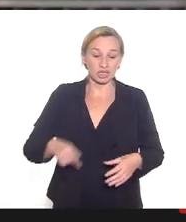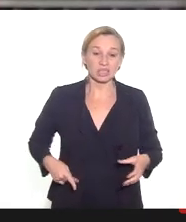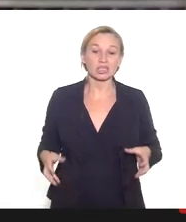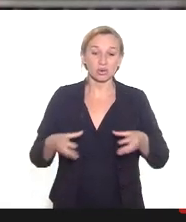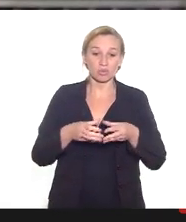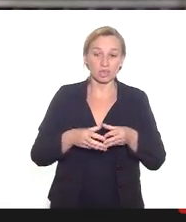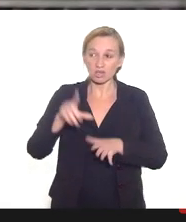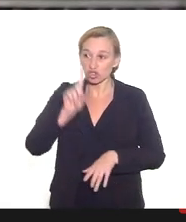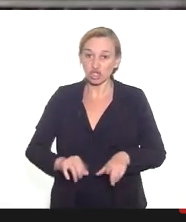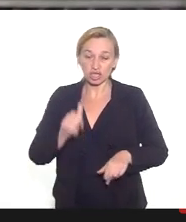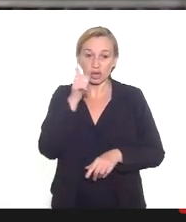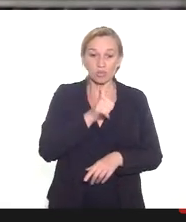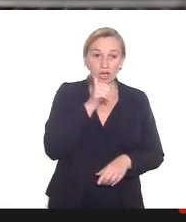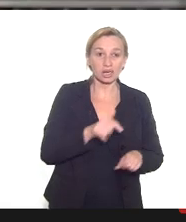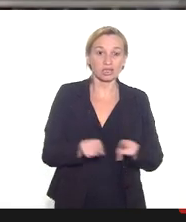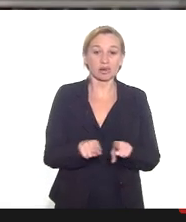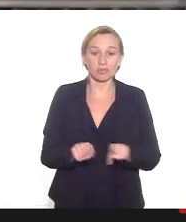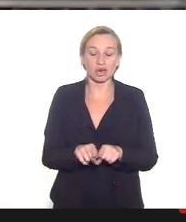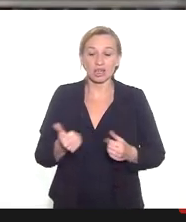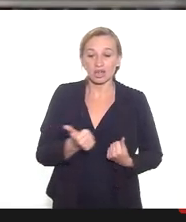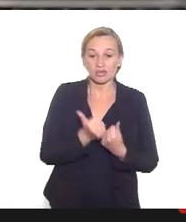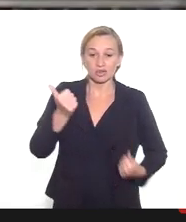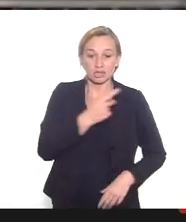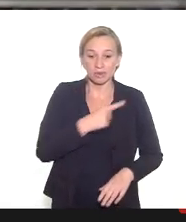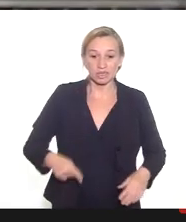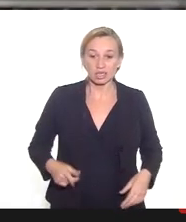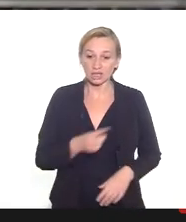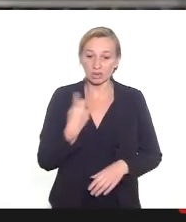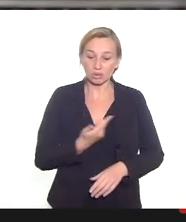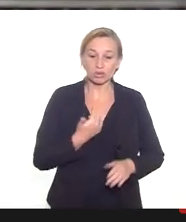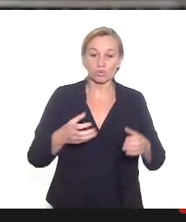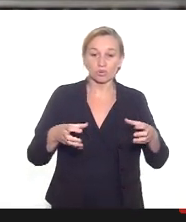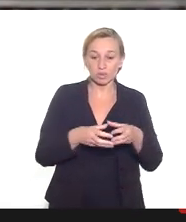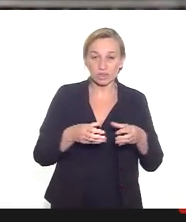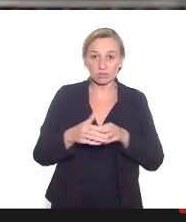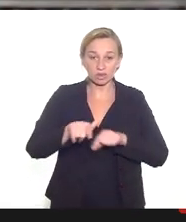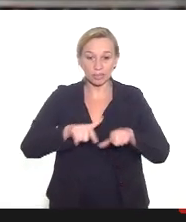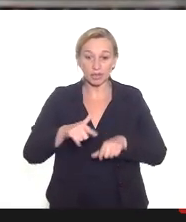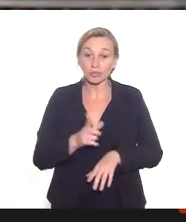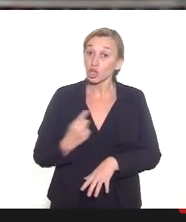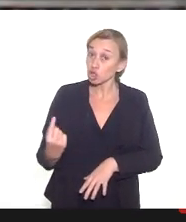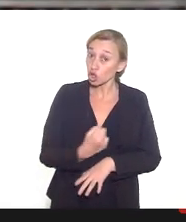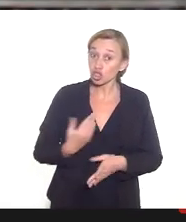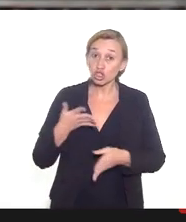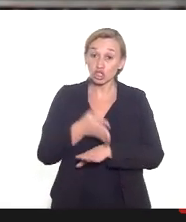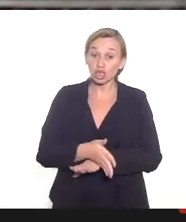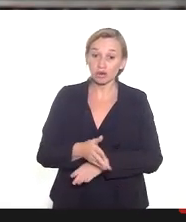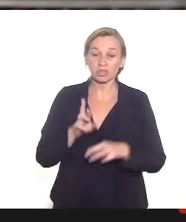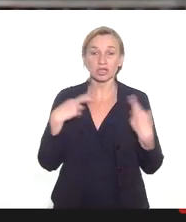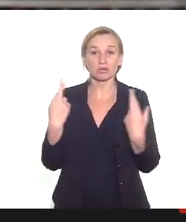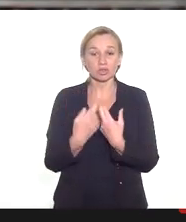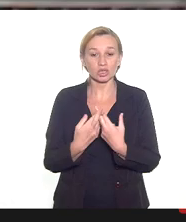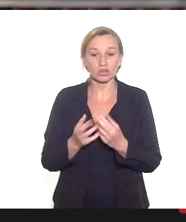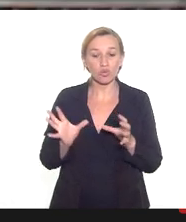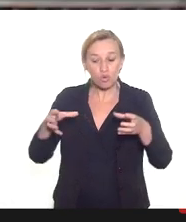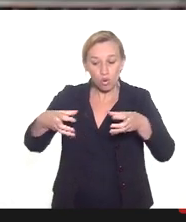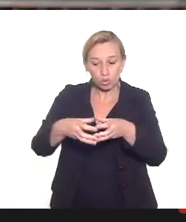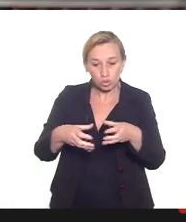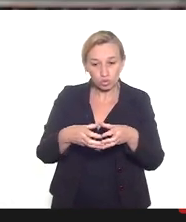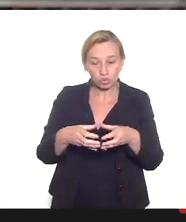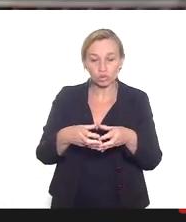de defesa dos direitos da mulher e também vice-presidenta da nossa comissão de trabalho nós chegamos a essa audiência conjunta